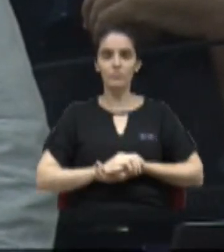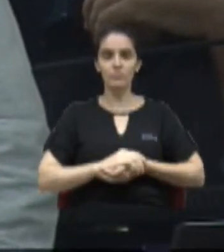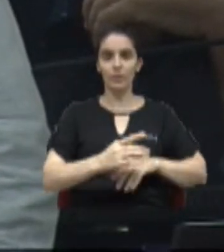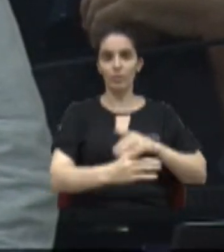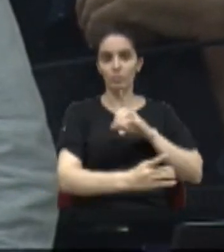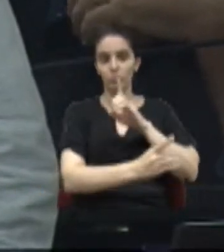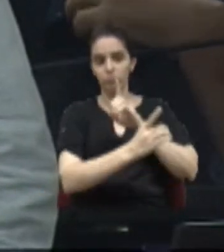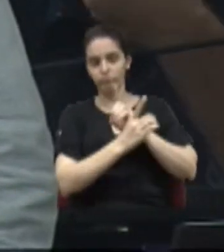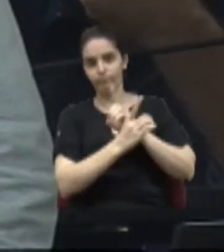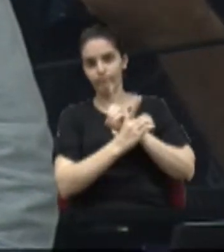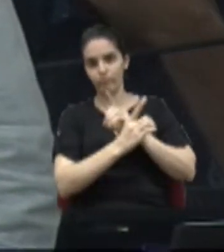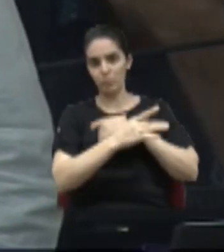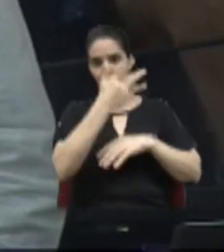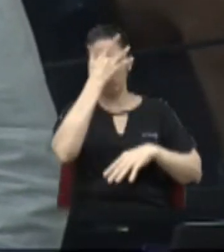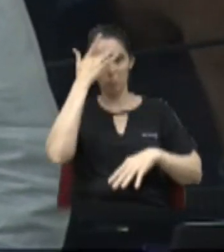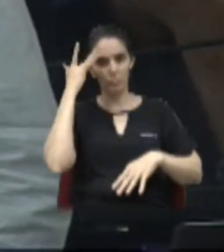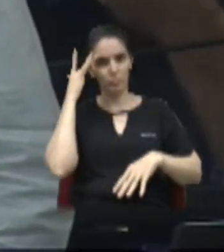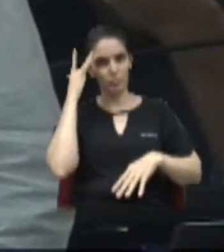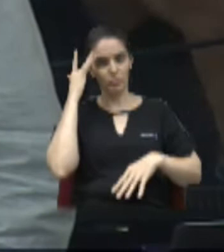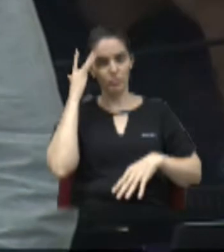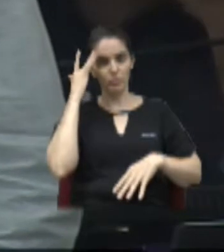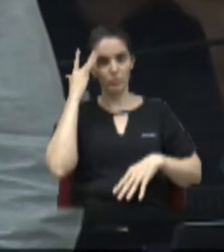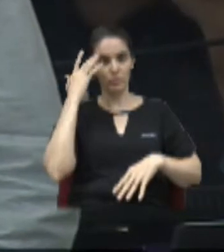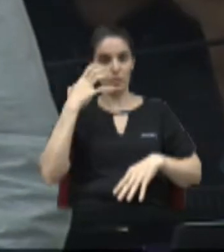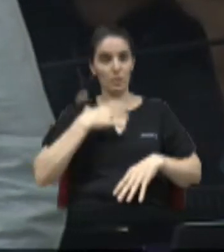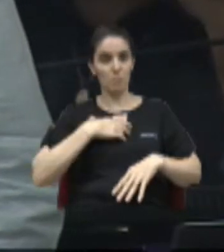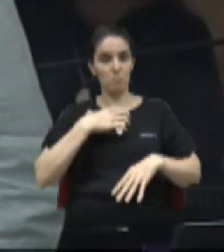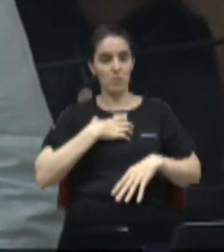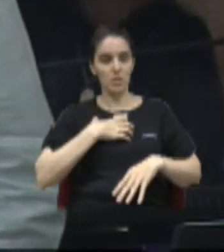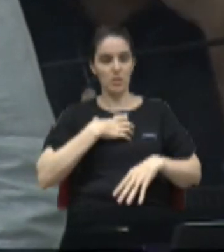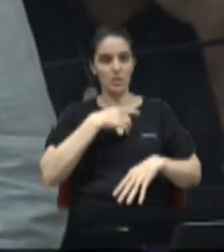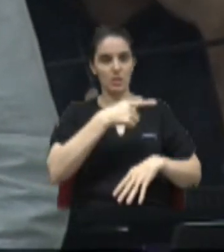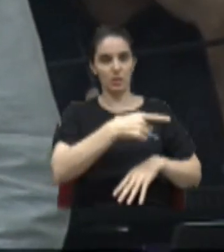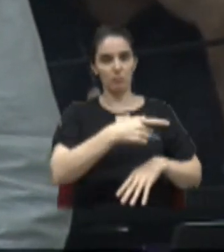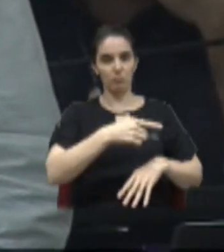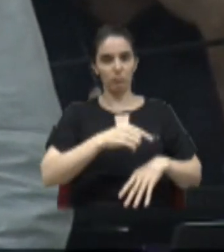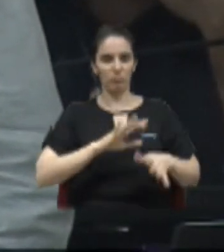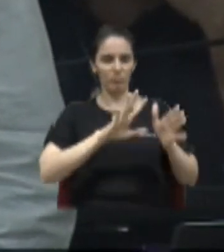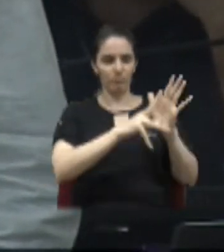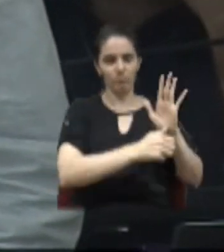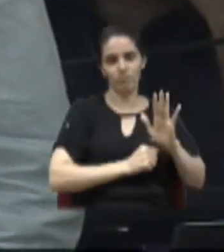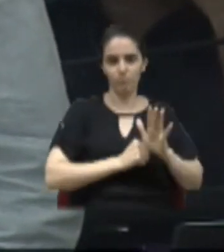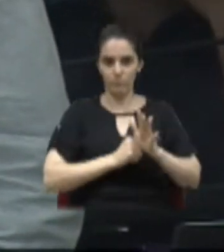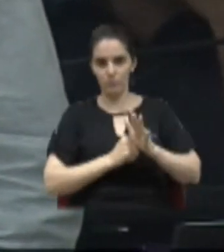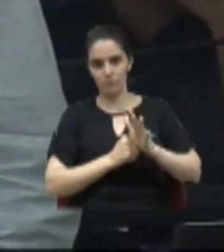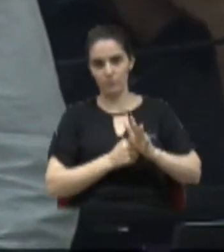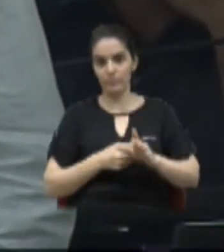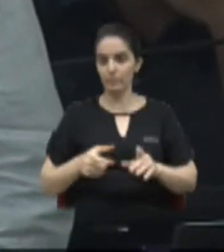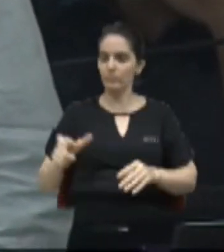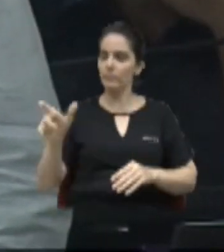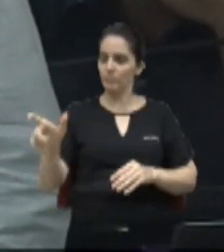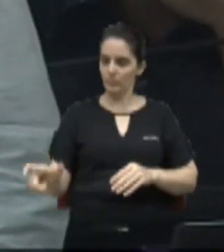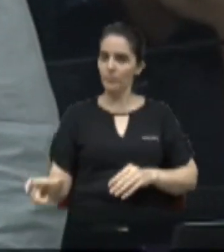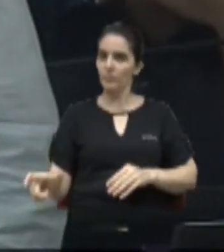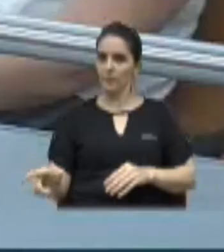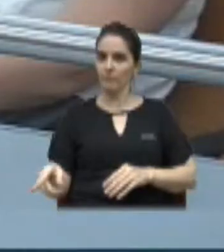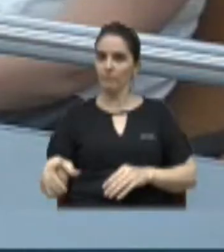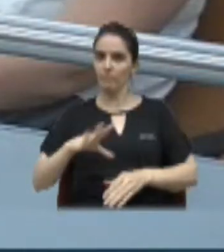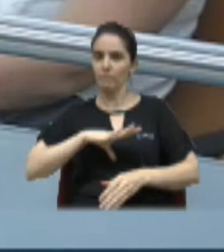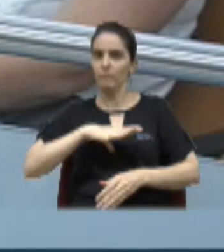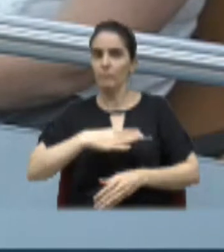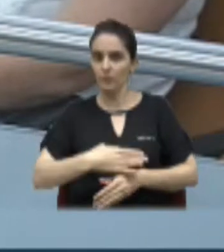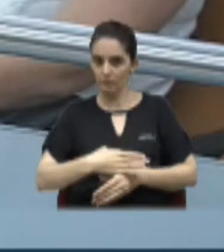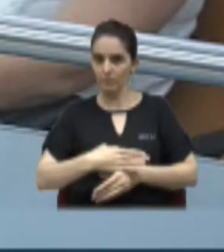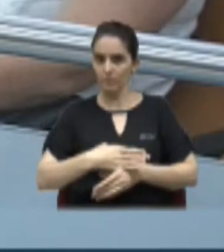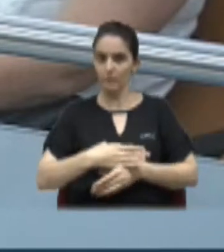líder de uma facção da Bahia aqui, em Limeira, e se não fosse um pouquinho daquela